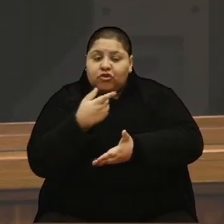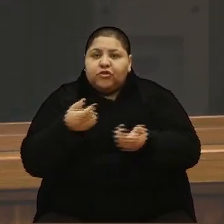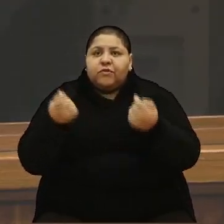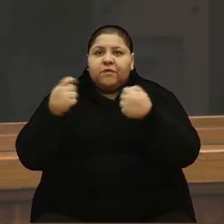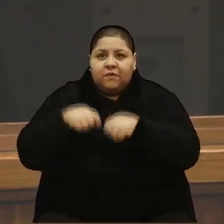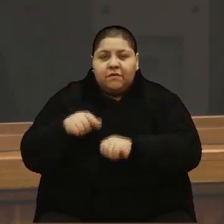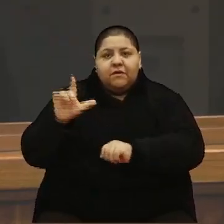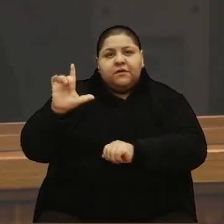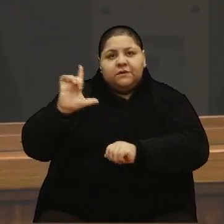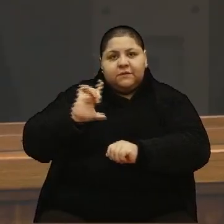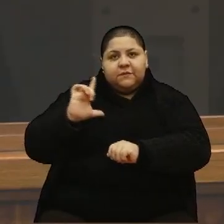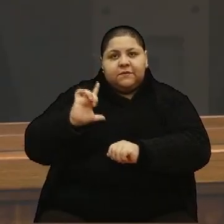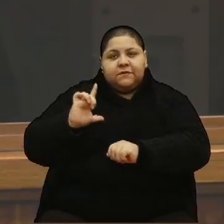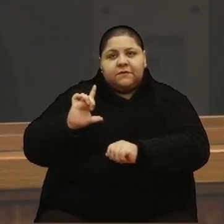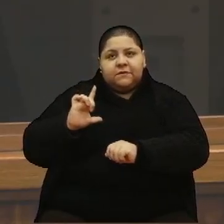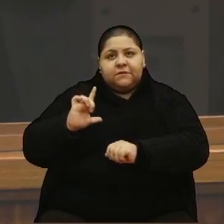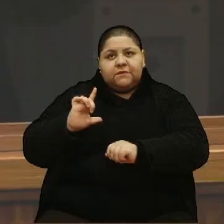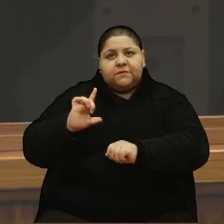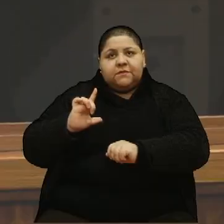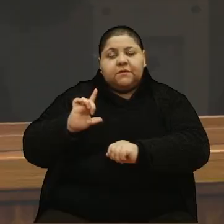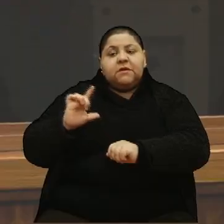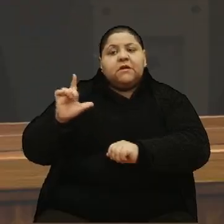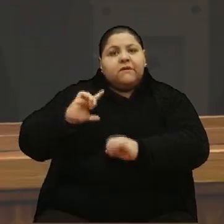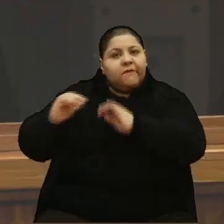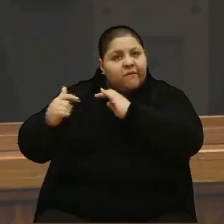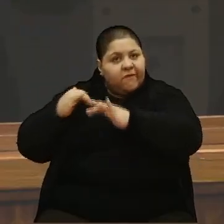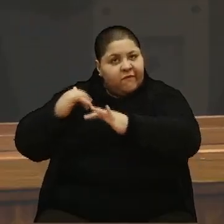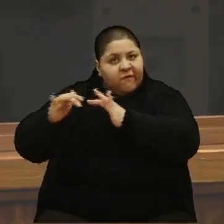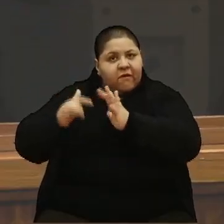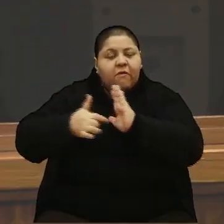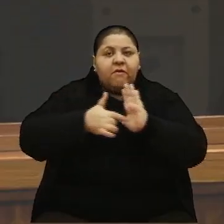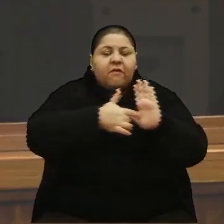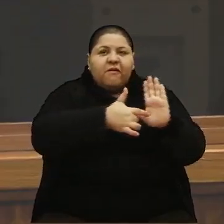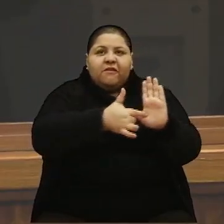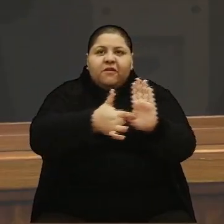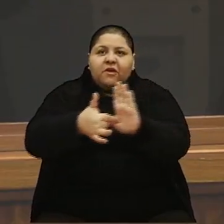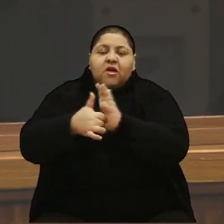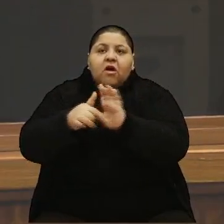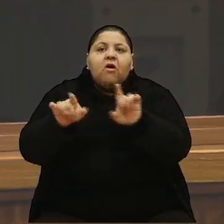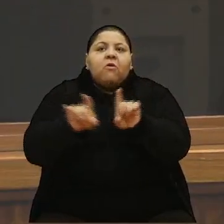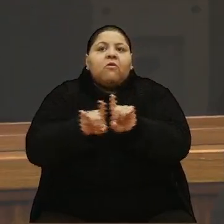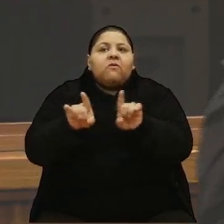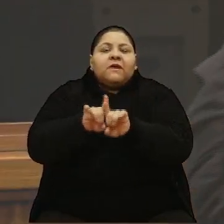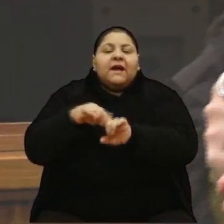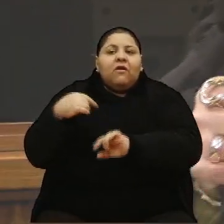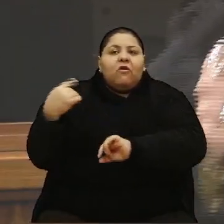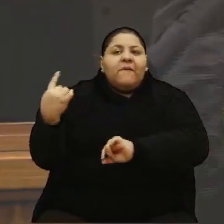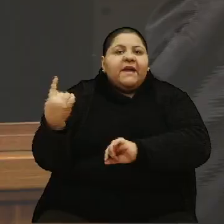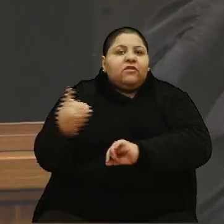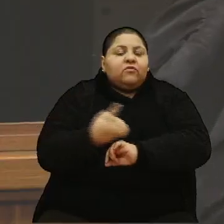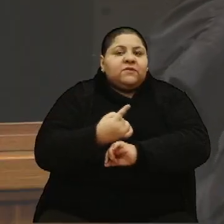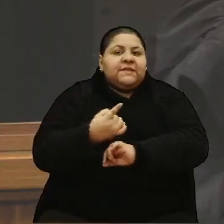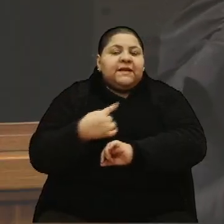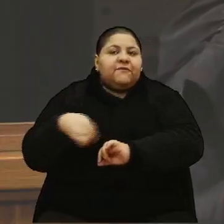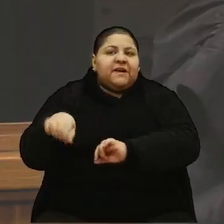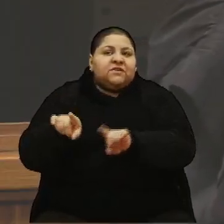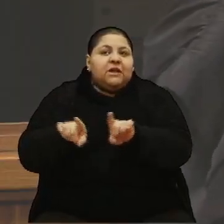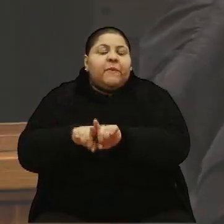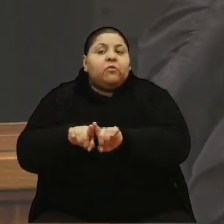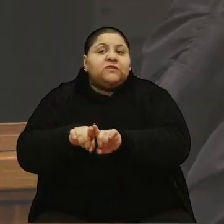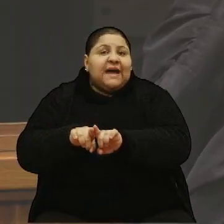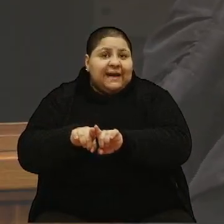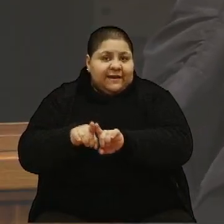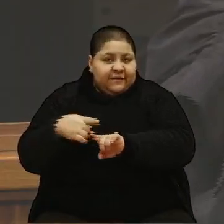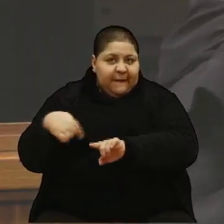precisamos ter... Vou lhe pedir uma parte, por gentileza. Movimentação para mostrar que mais do que os representantes do consumo, que a